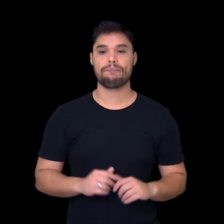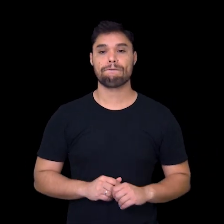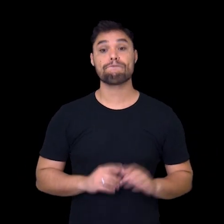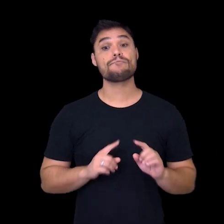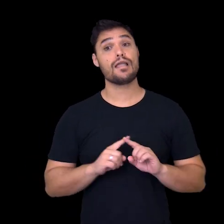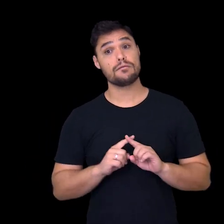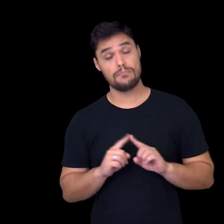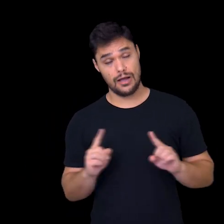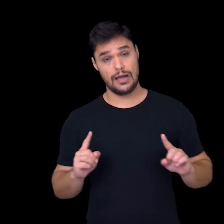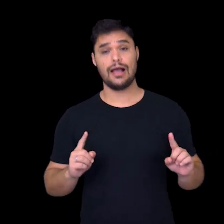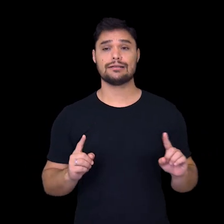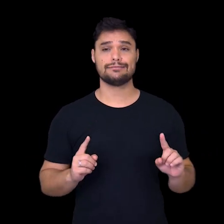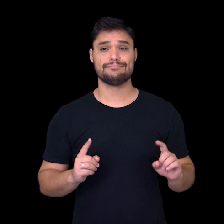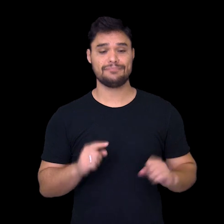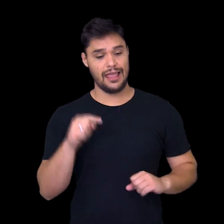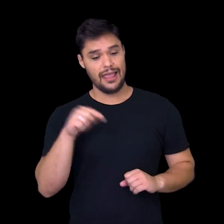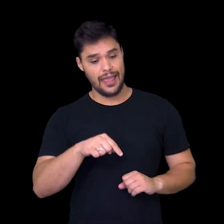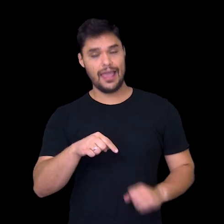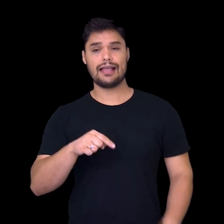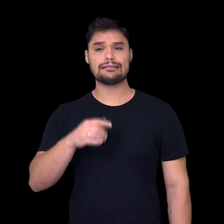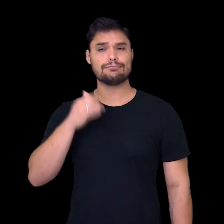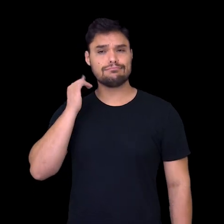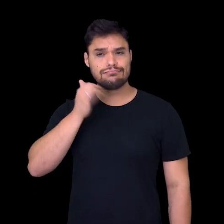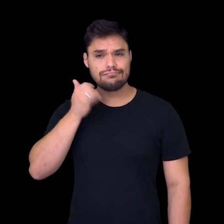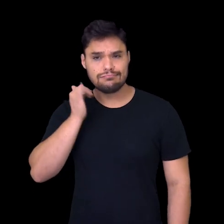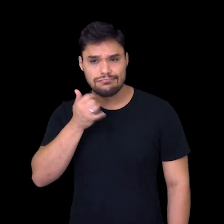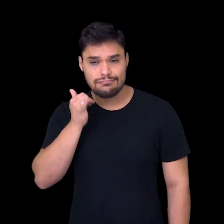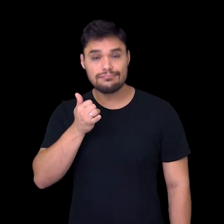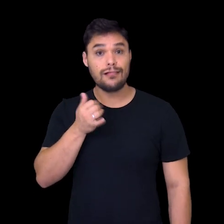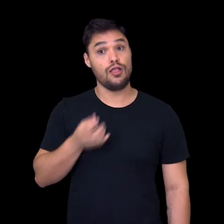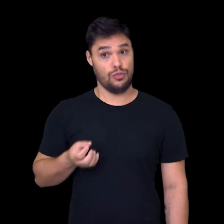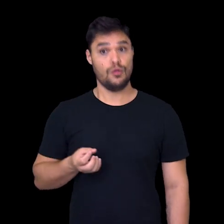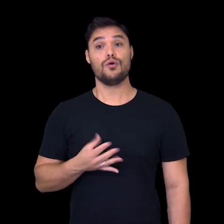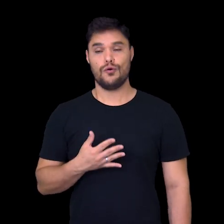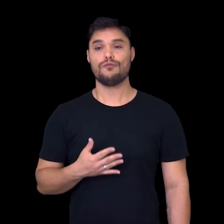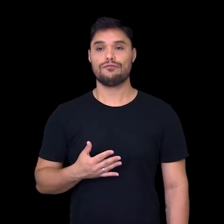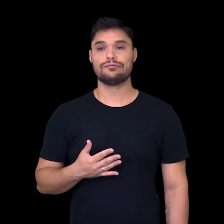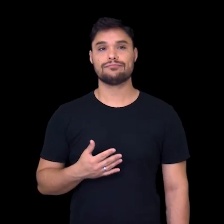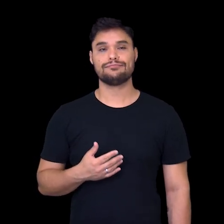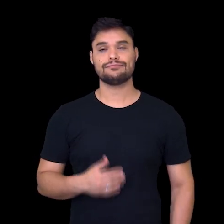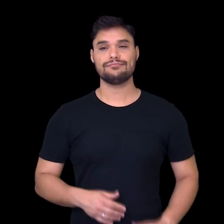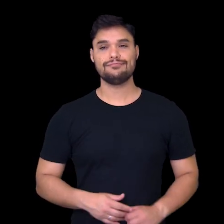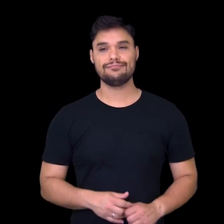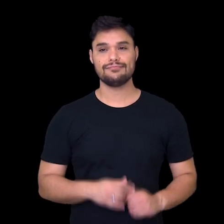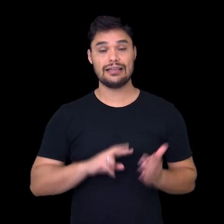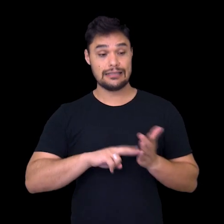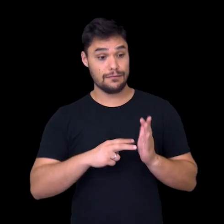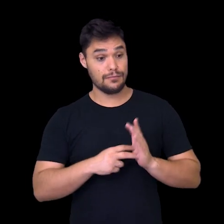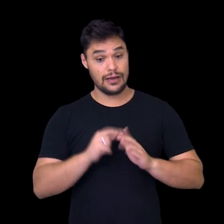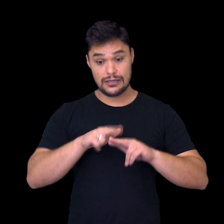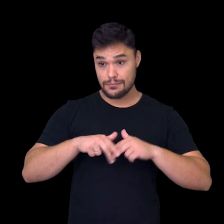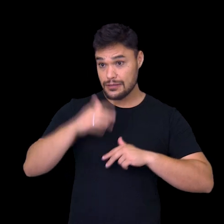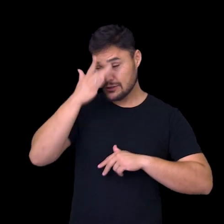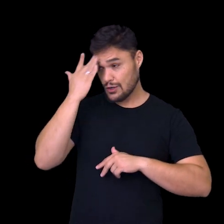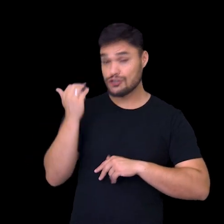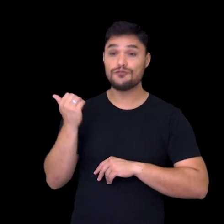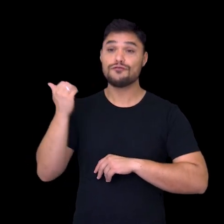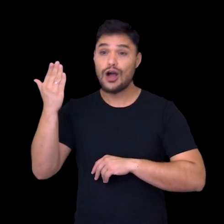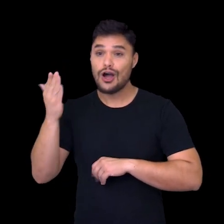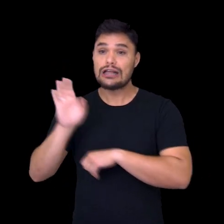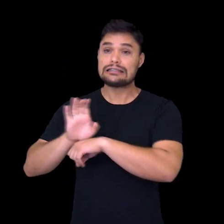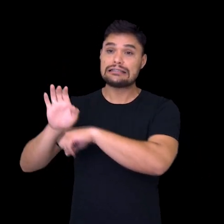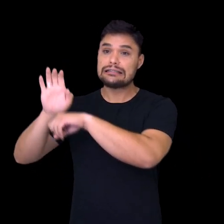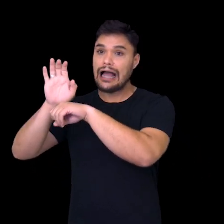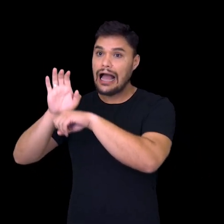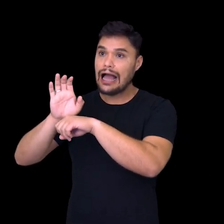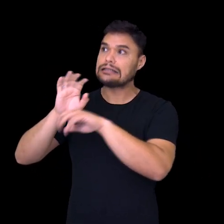época, né? Mas esse é um discurso novo, como a Cristiane colocou ainda há pouco, que atraía as